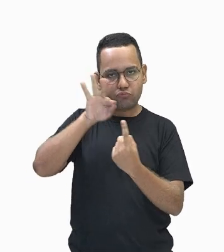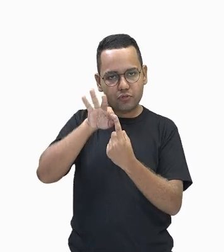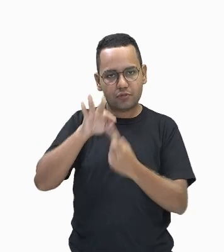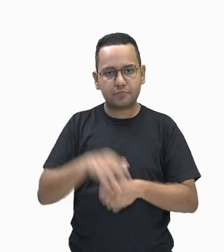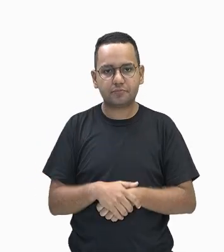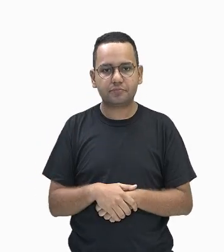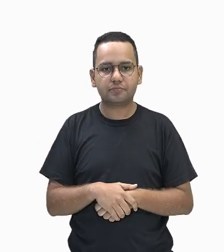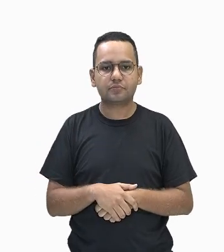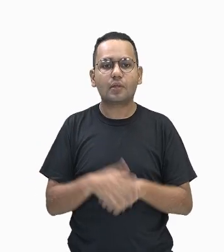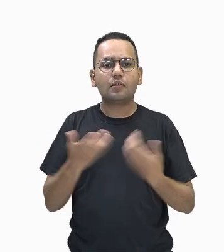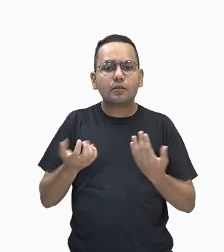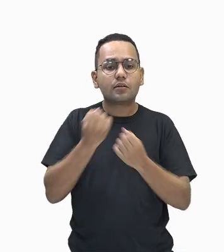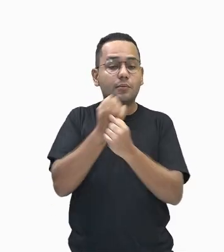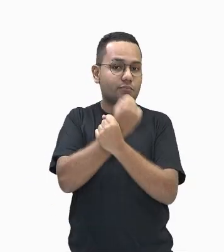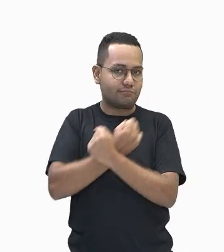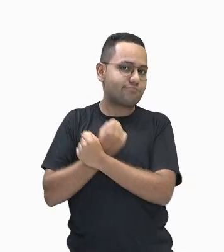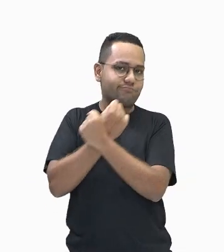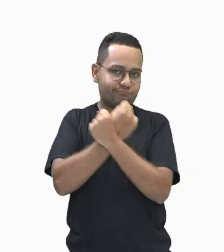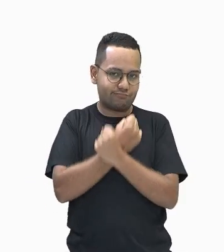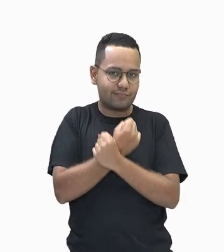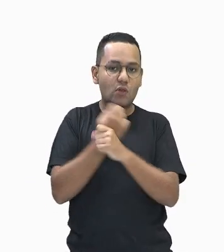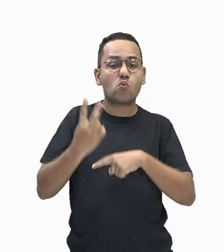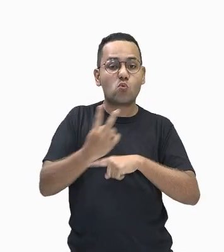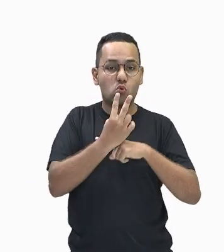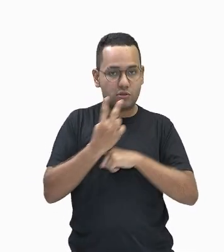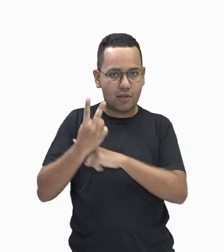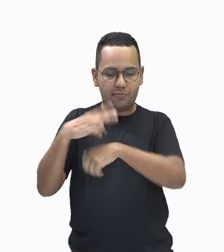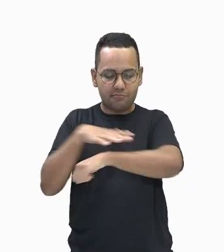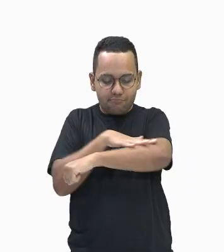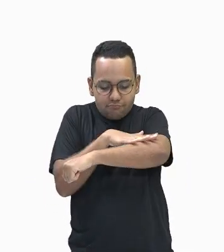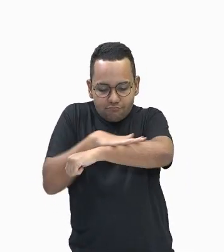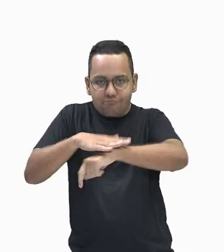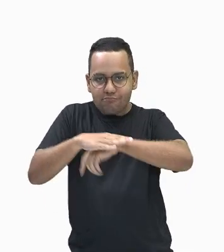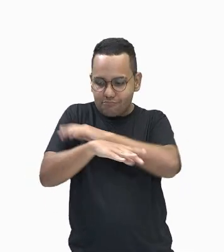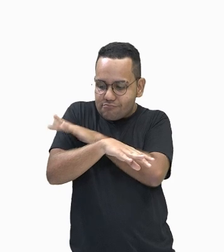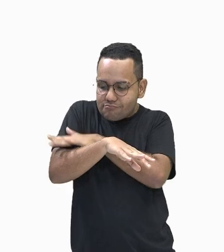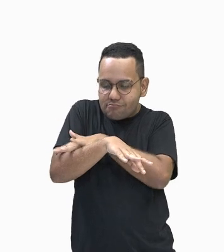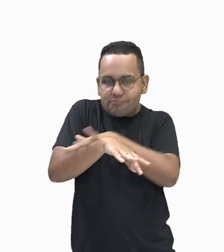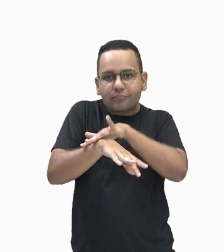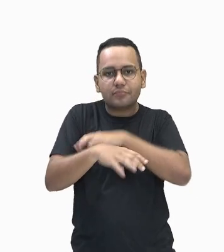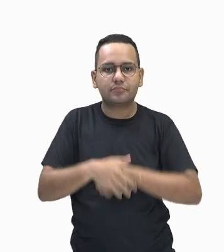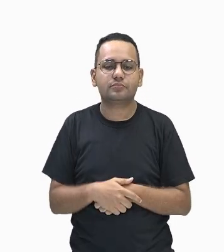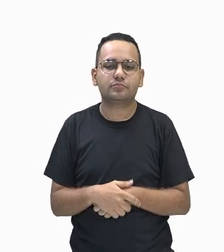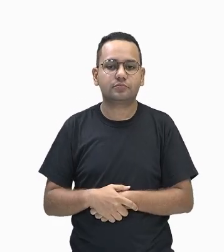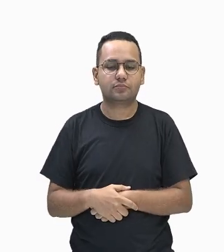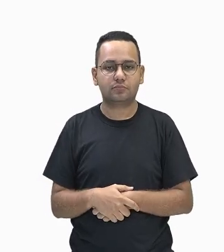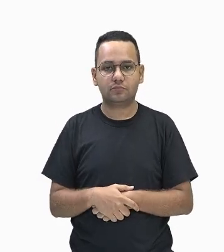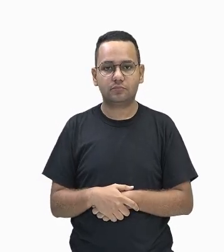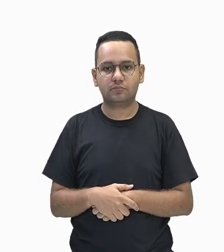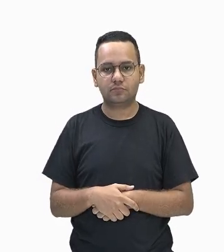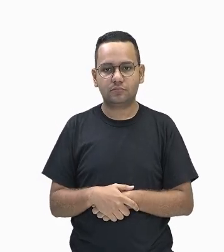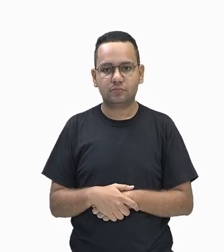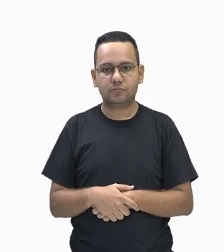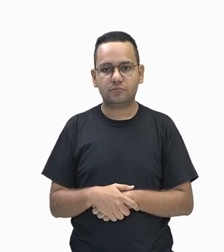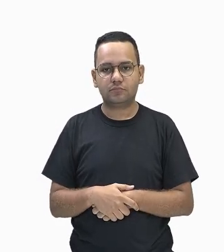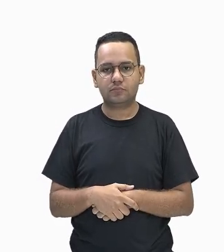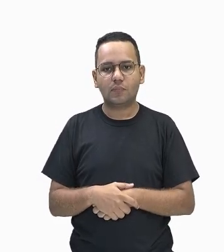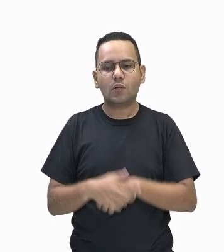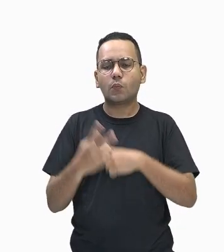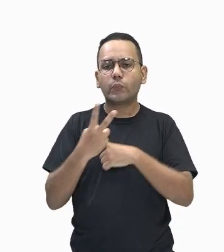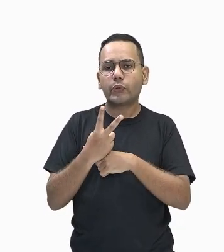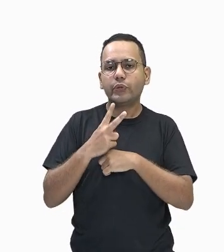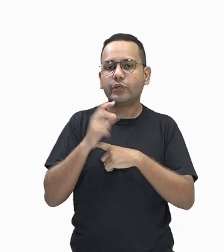proteção e revestimento, né? Ele é um tecido, é a nossa pele, então logicamente ele nos protege contra vários